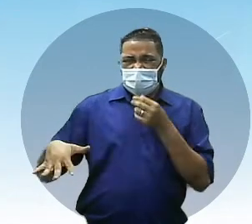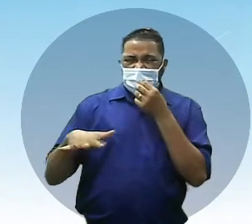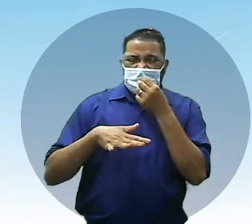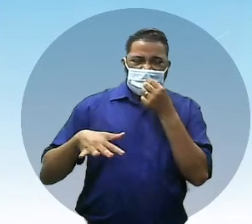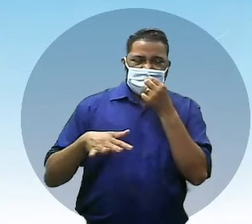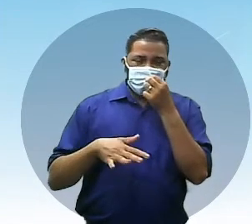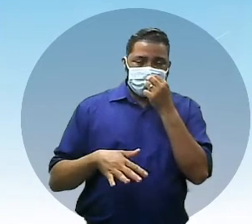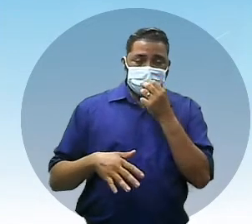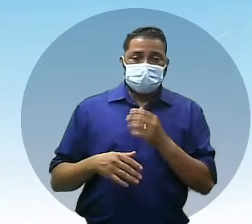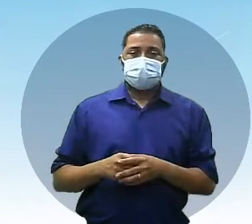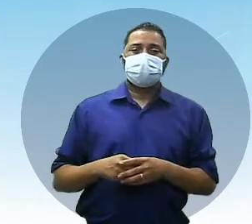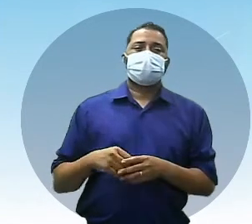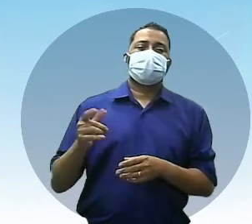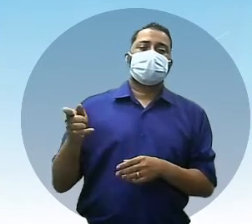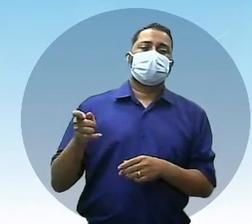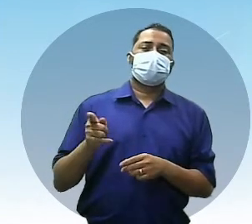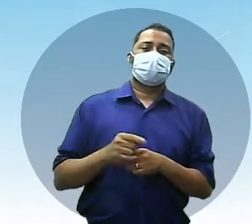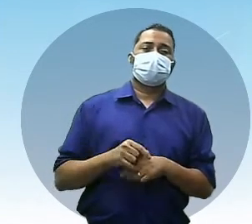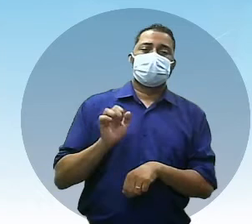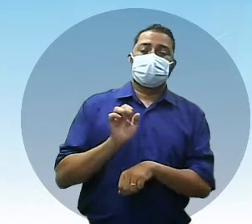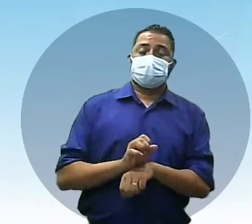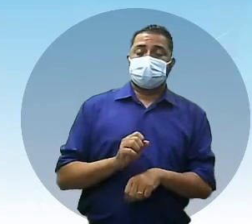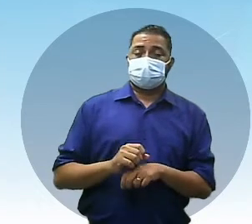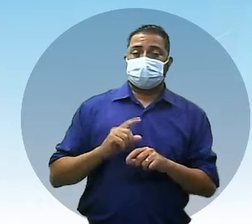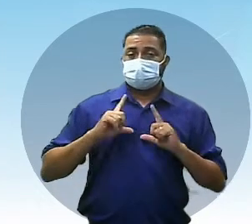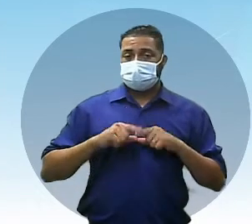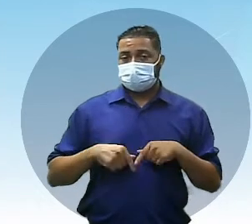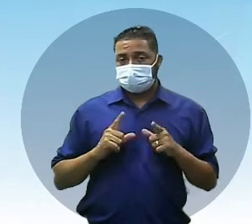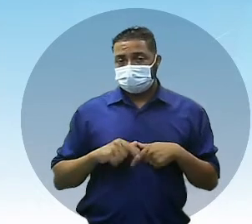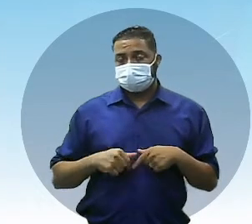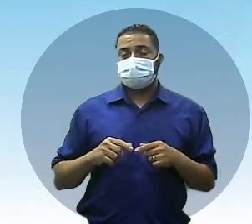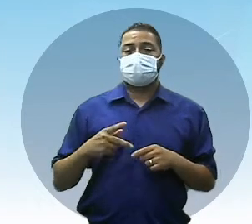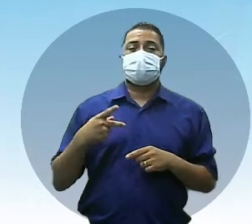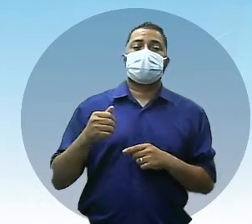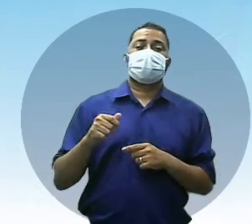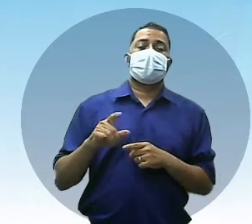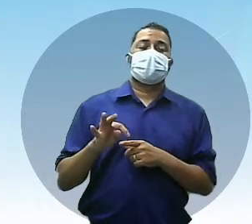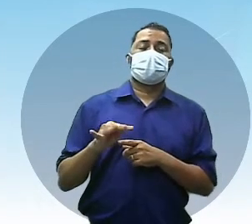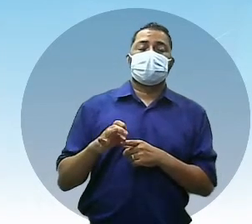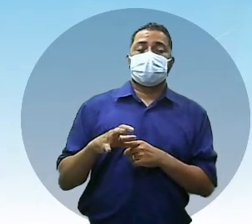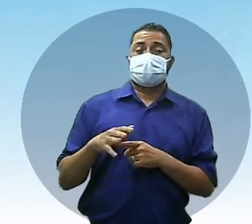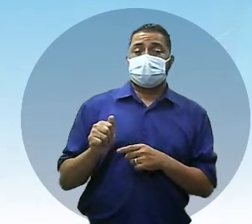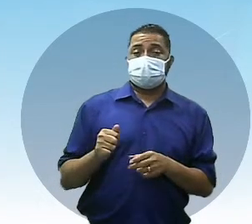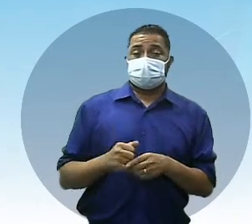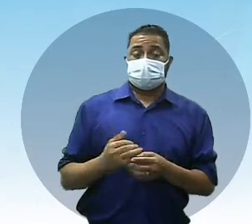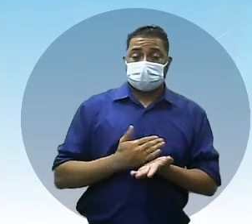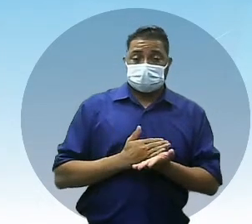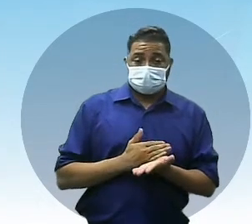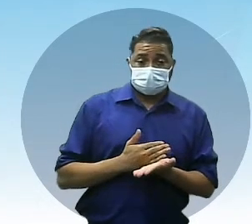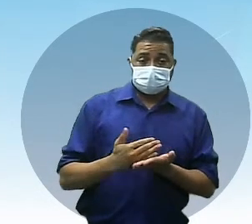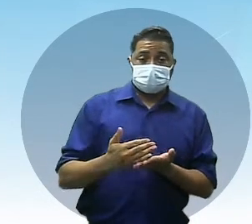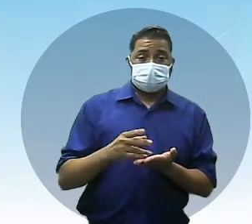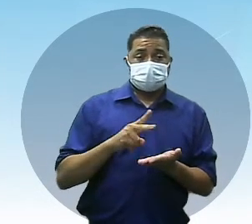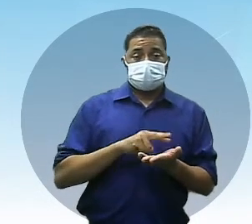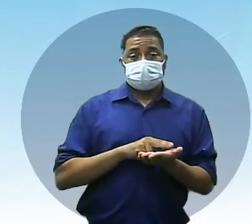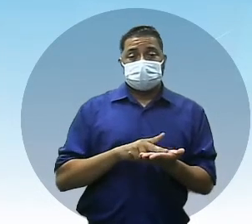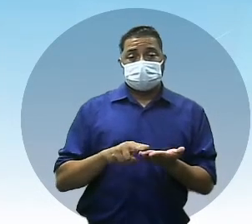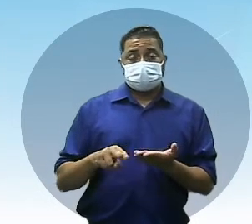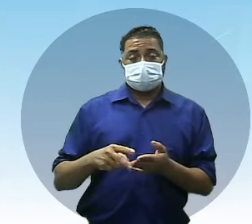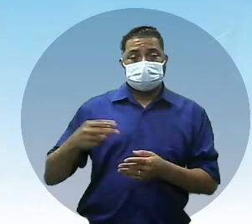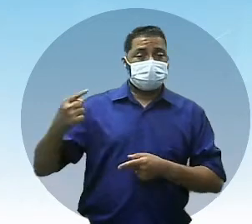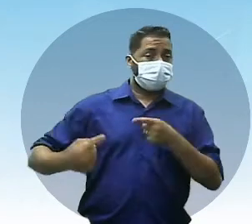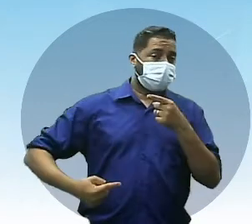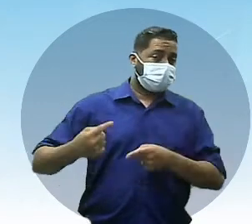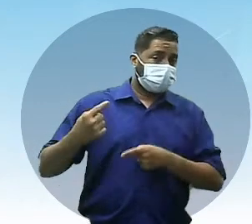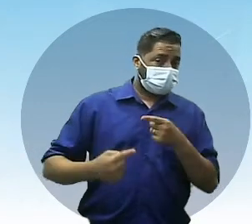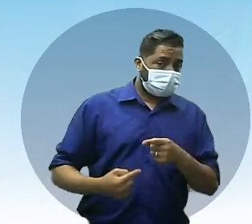estados, o Estado de Israel e o Estado da Palestina, o que acabou dando início a uma série de